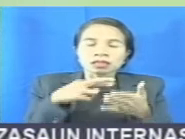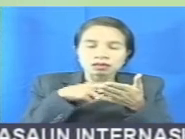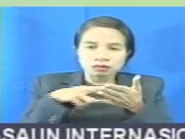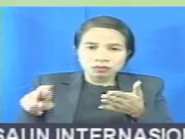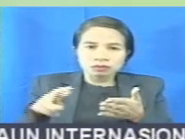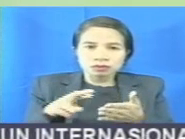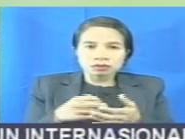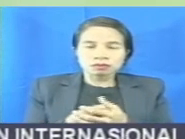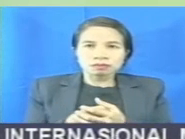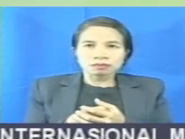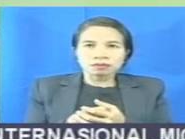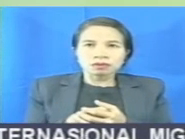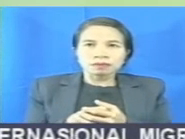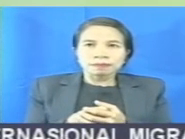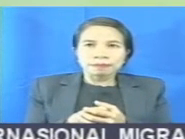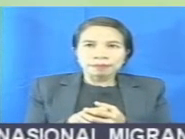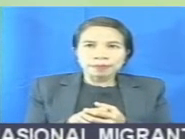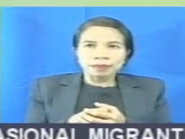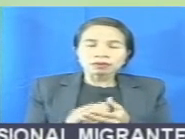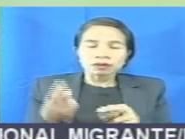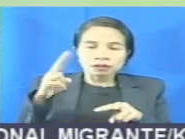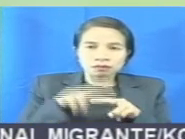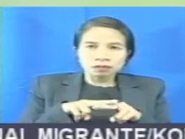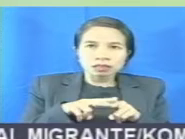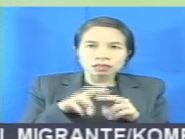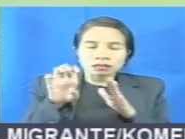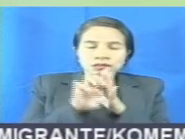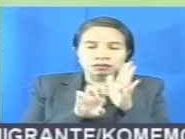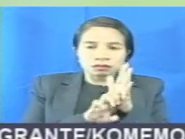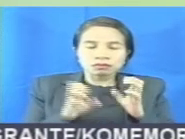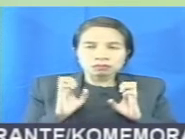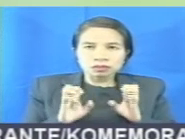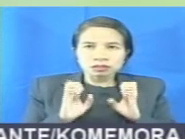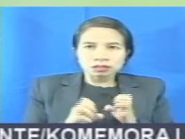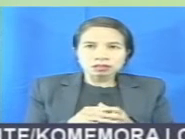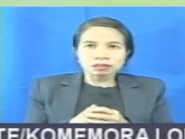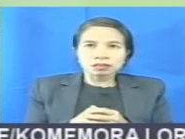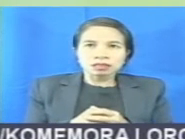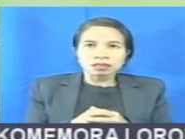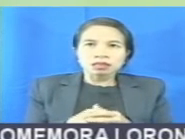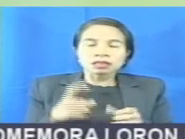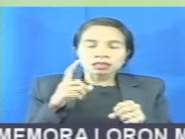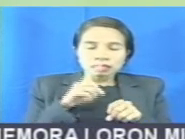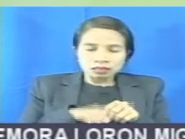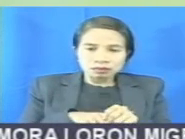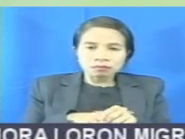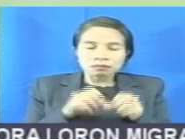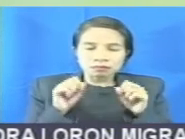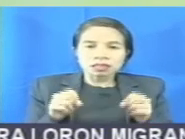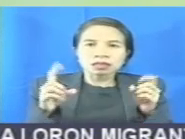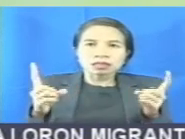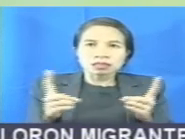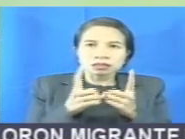da pode estender o estado de emergência. E não é possibilidade de beleza.